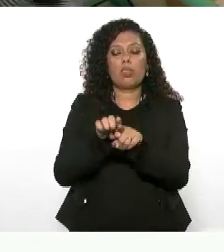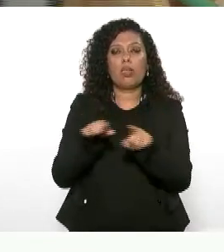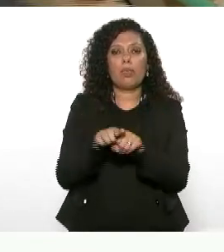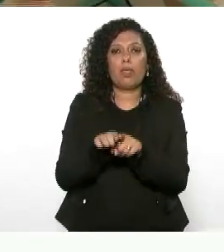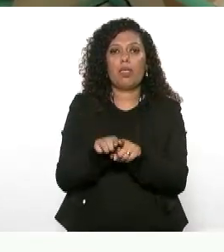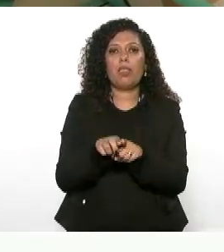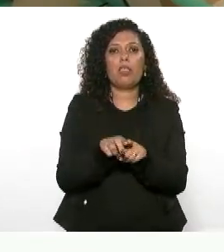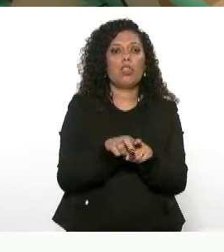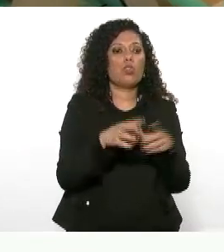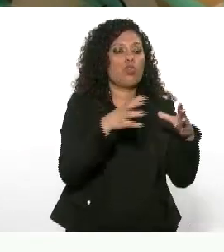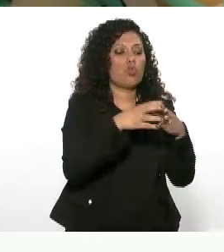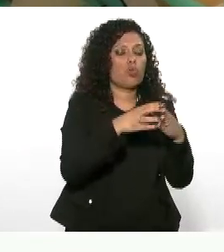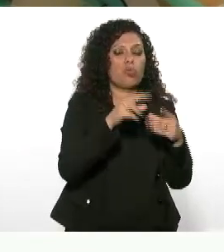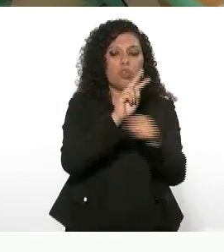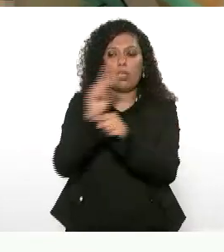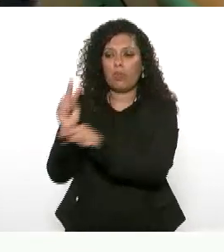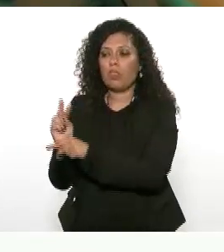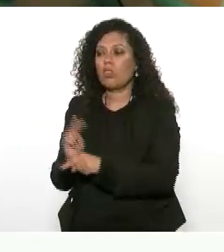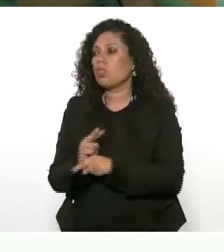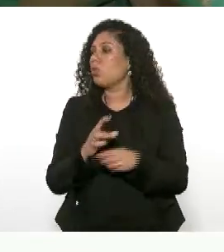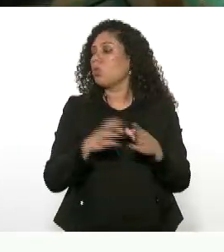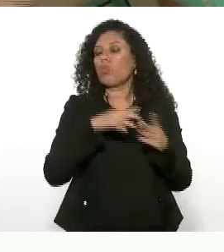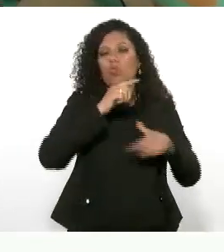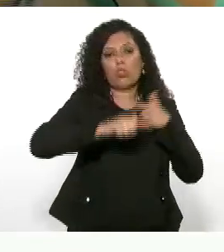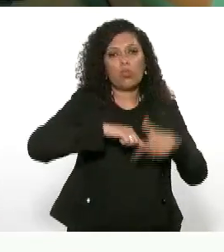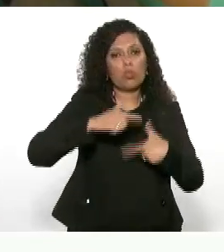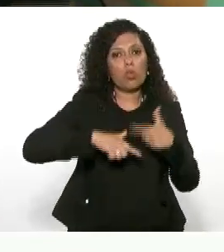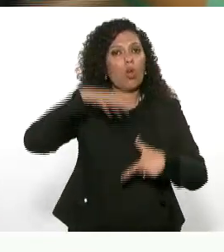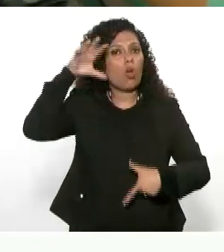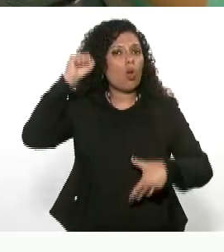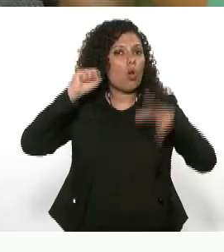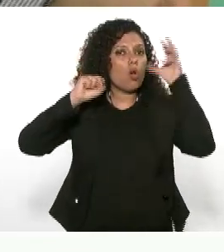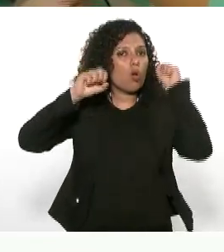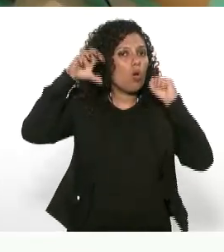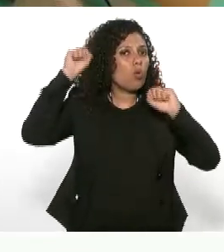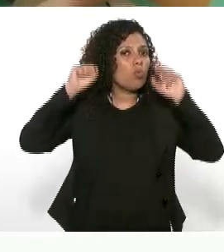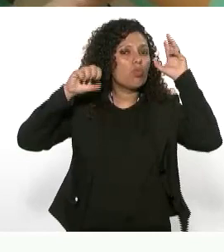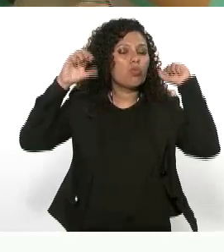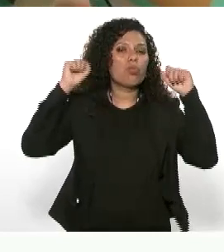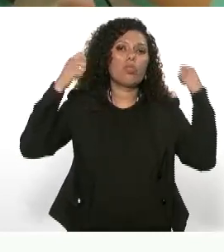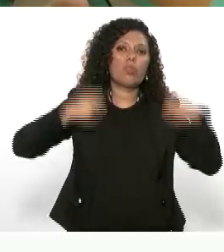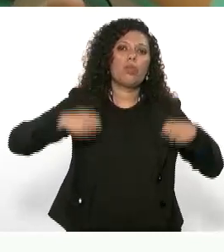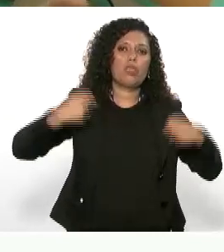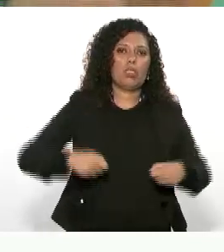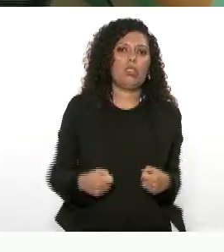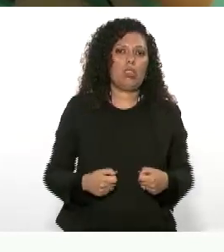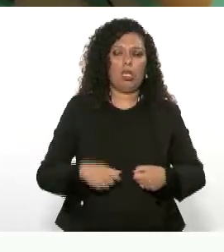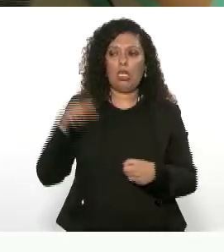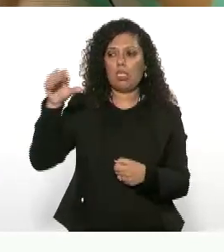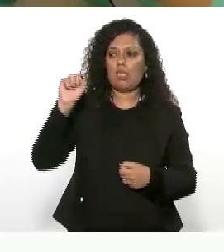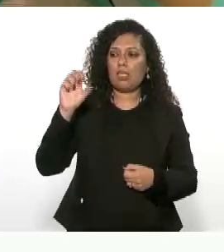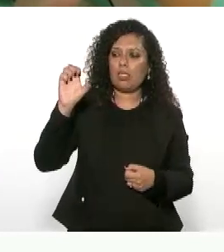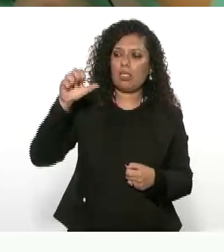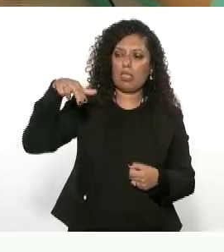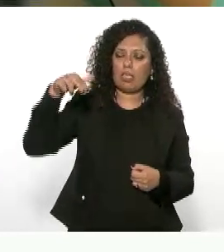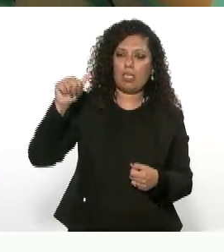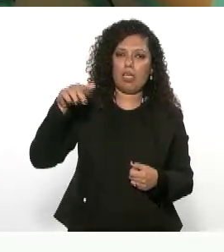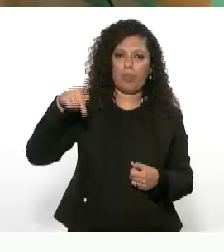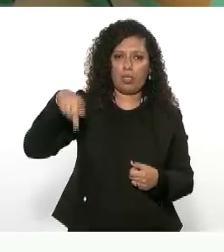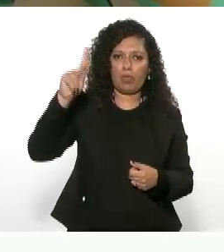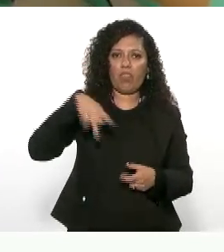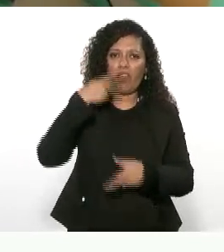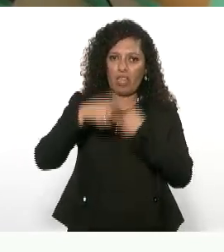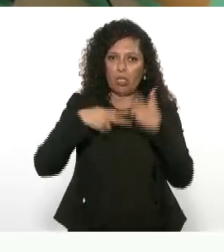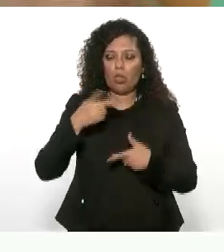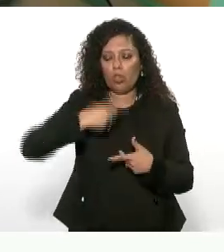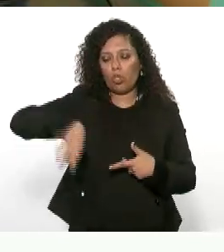entidades representativas dos trabalhadores fossem ouvidos nos fóruns propostos pela Senasp. A doutora Marta falou no Conselho Nacional dos